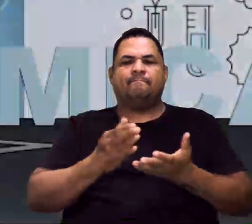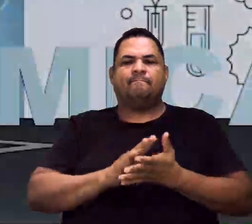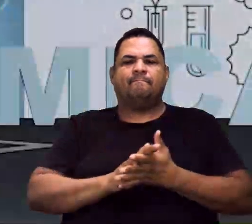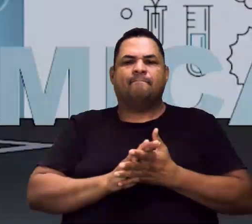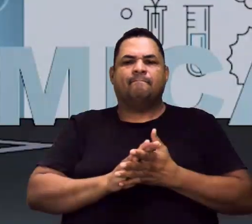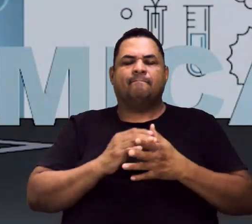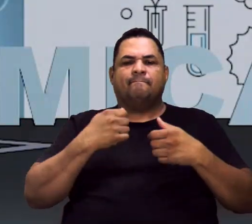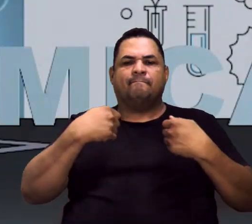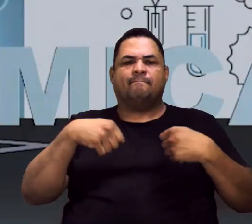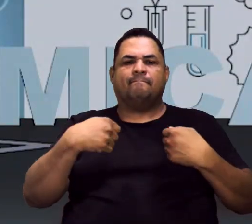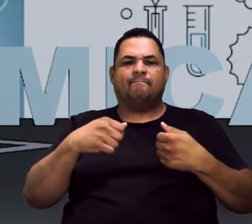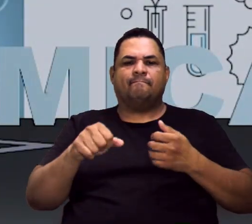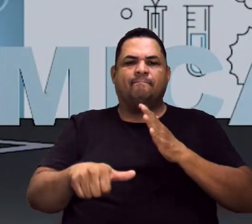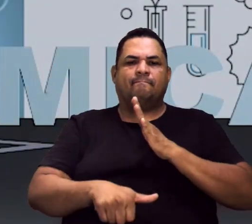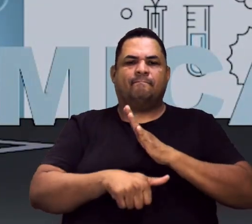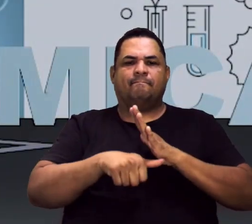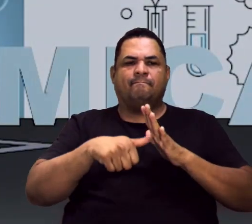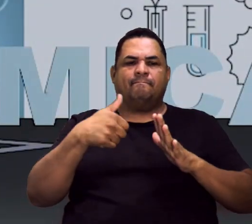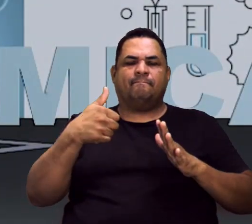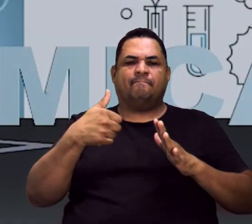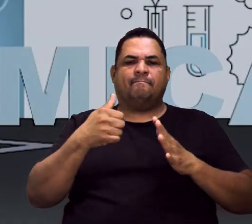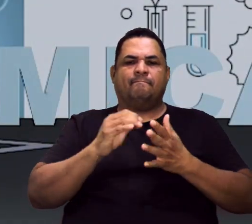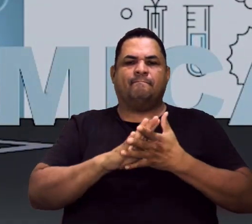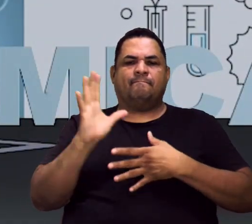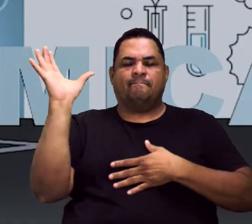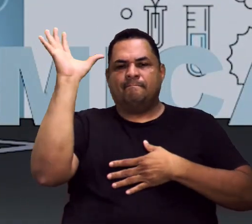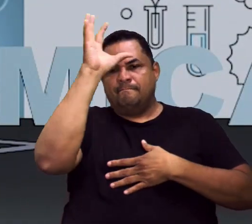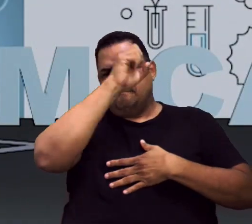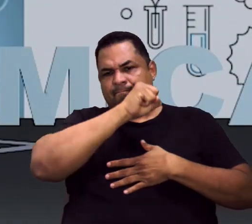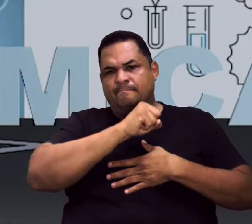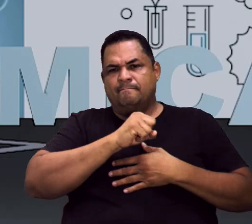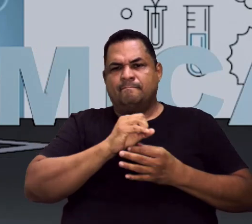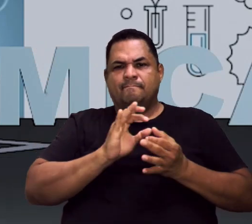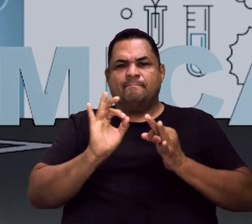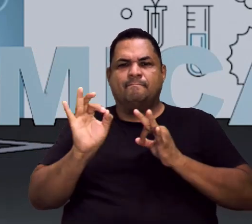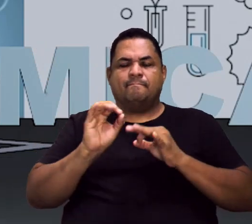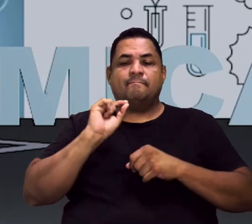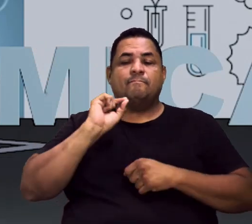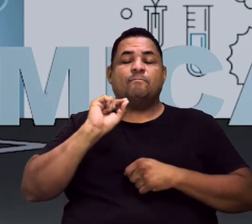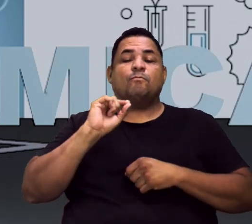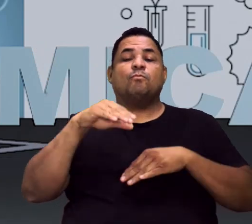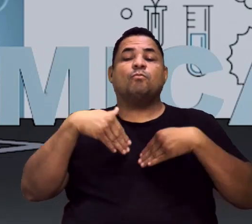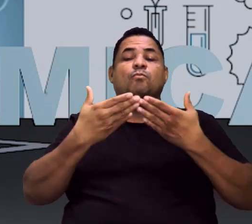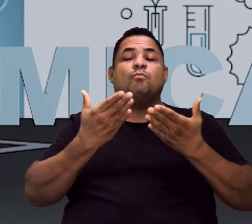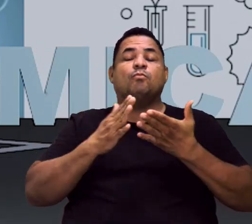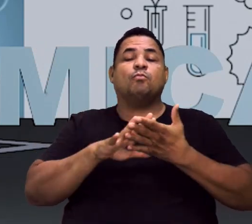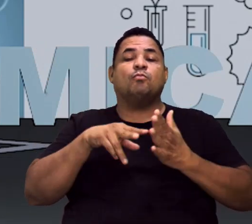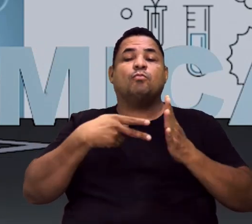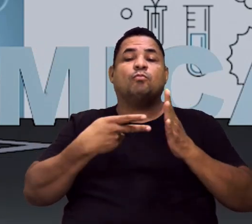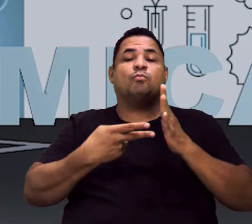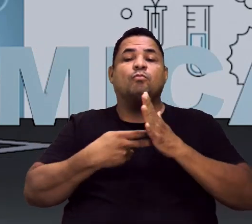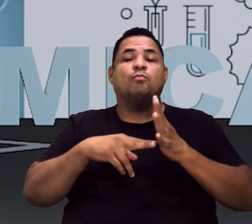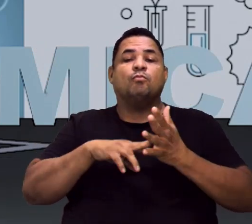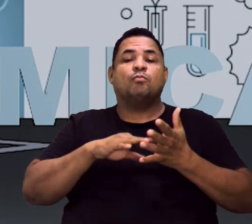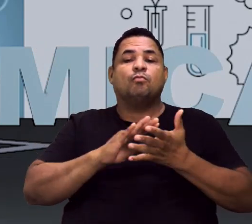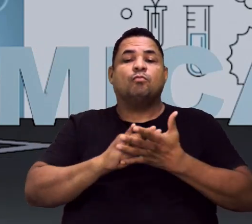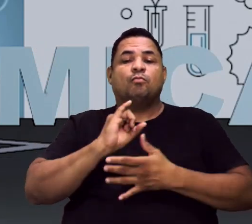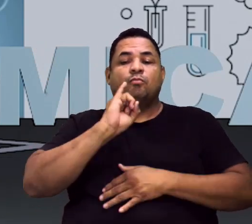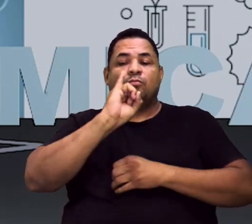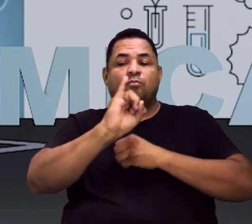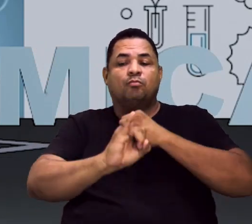é necessário, primeiro, que você aprenda o que significa íons,